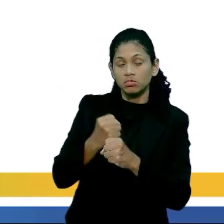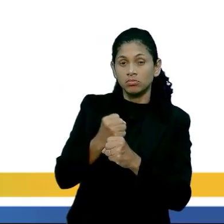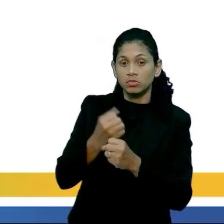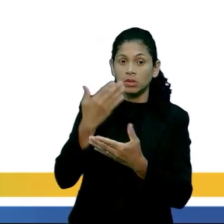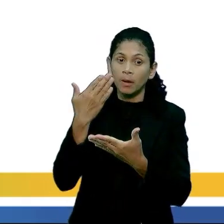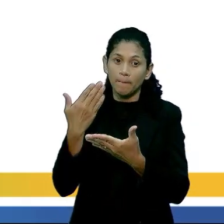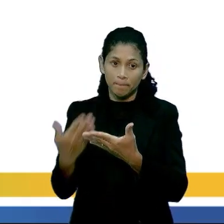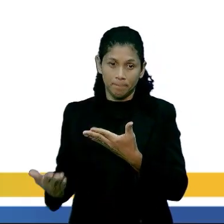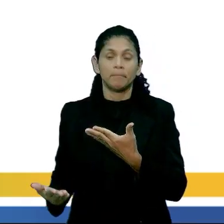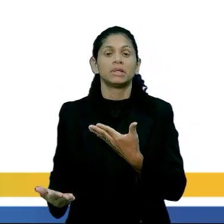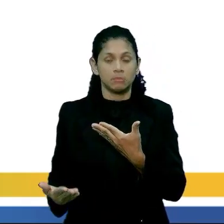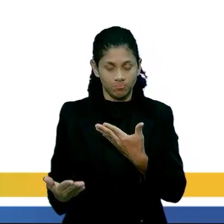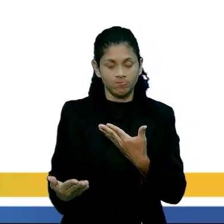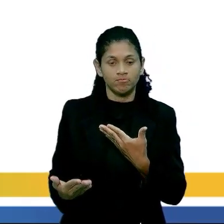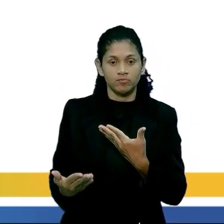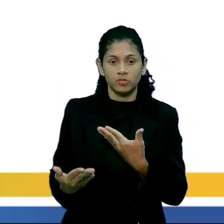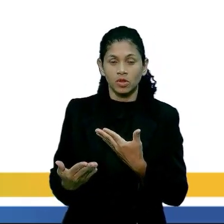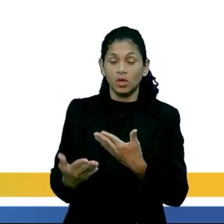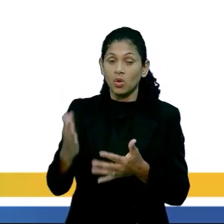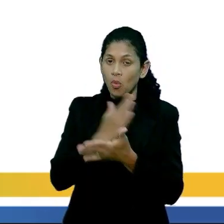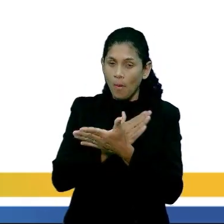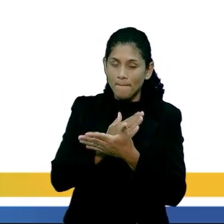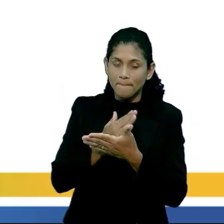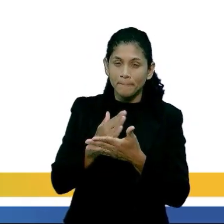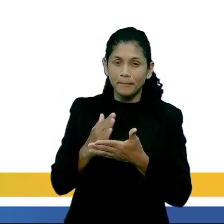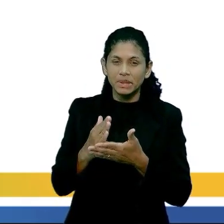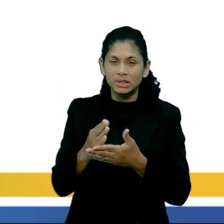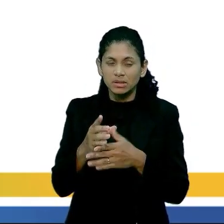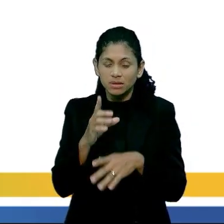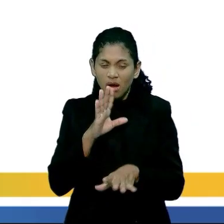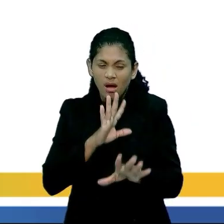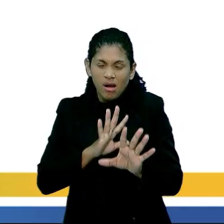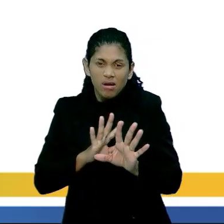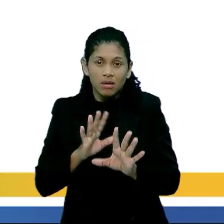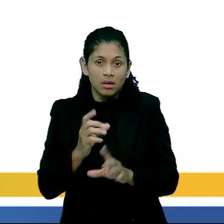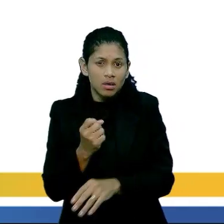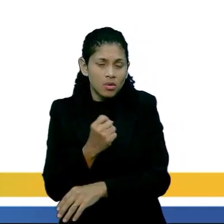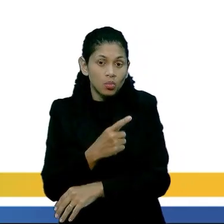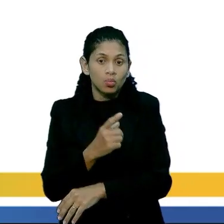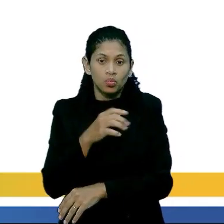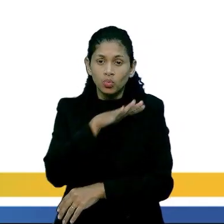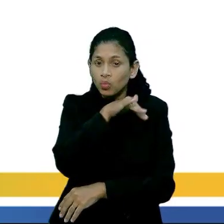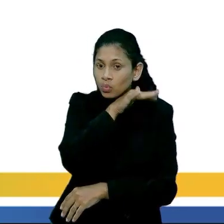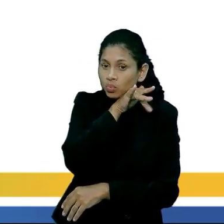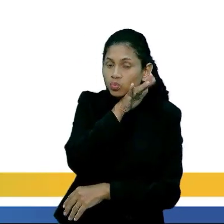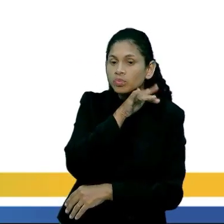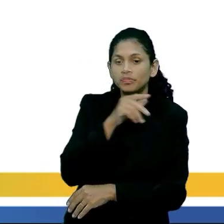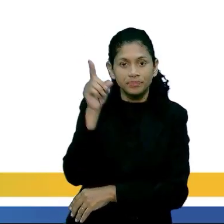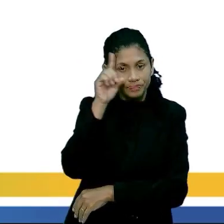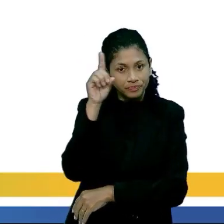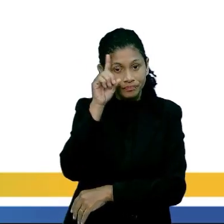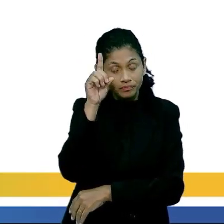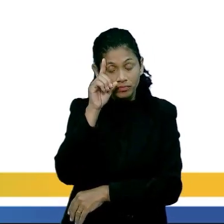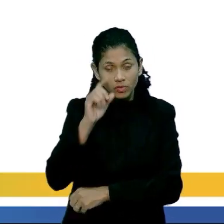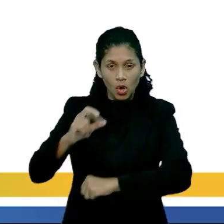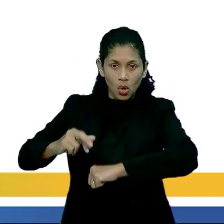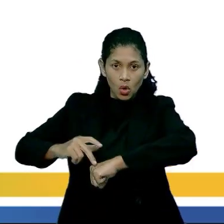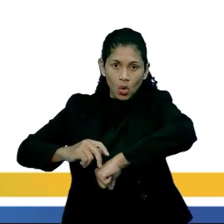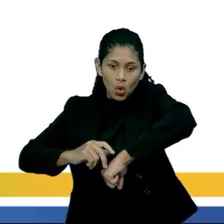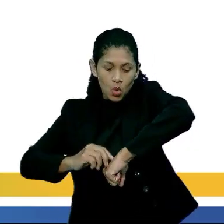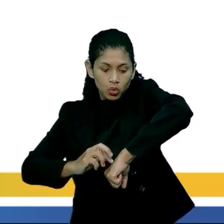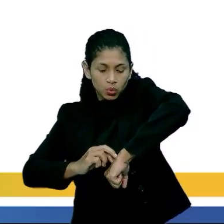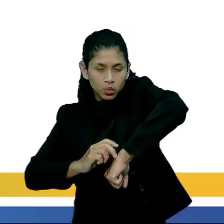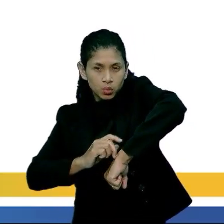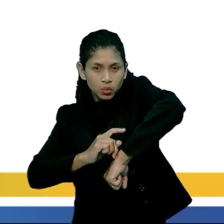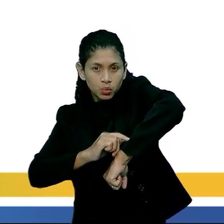suas consequências começam a incomodar no dia a dia, quando os simples atos de subir escadas ou ir à padaria se tornam sacrifício.